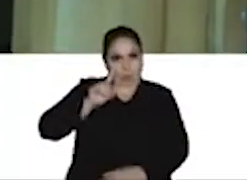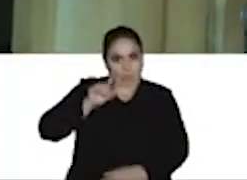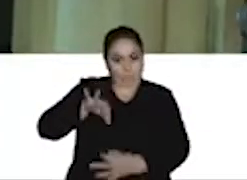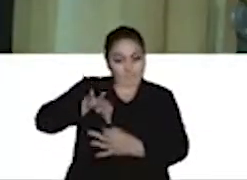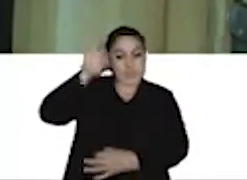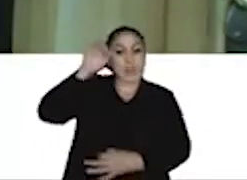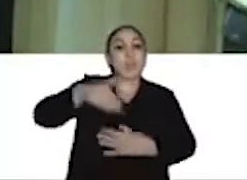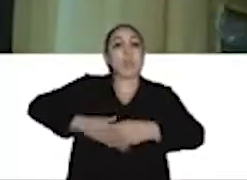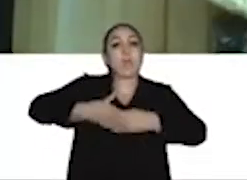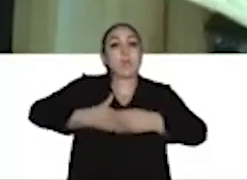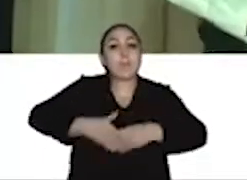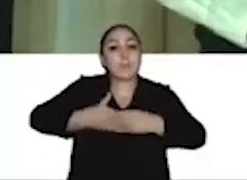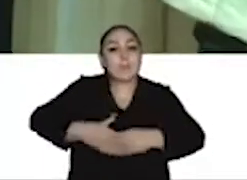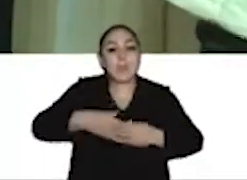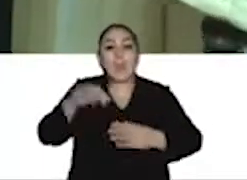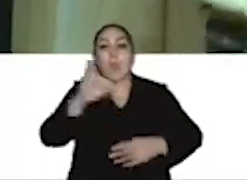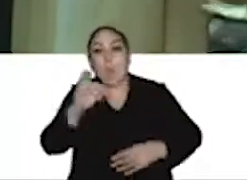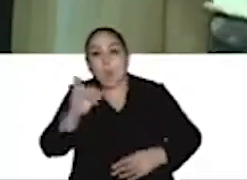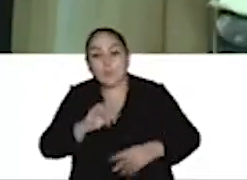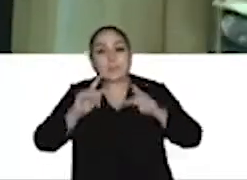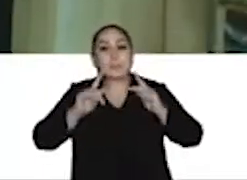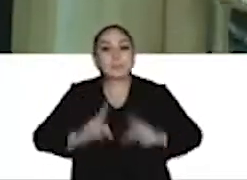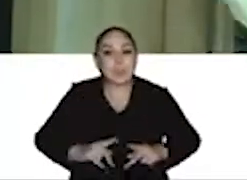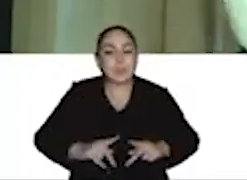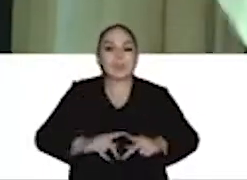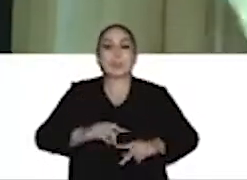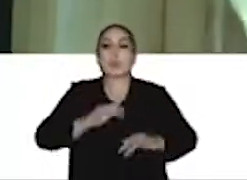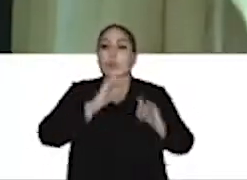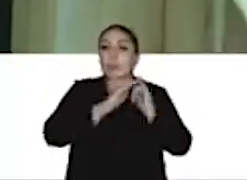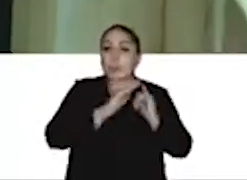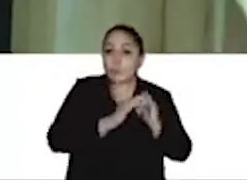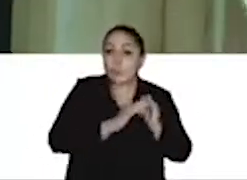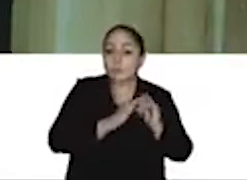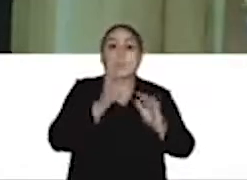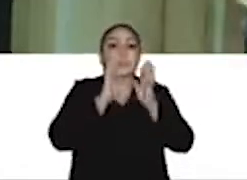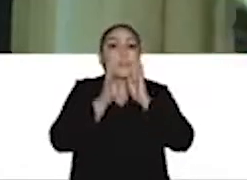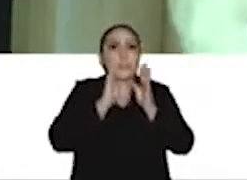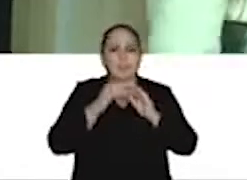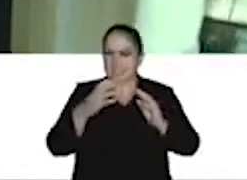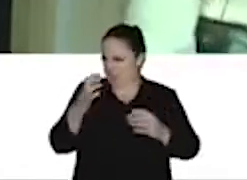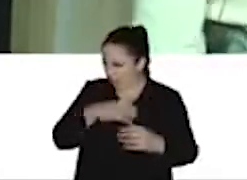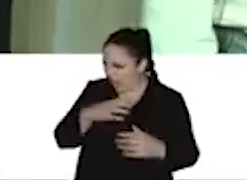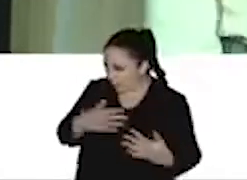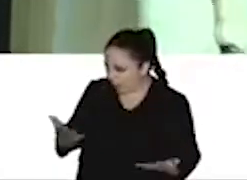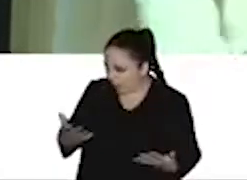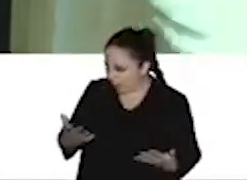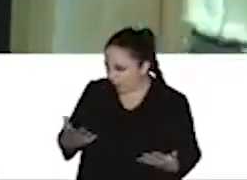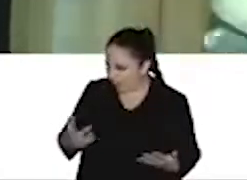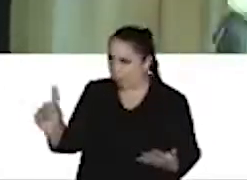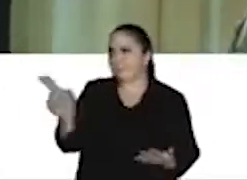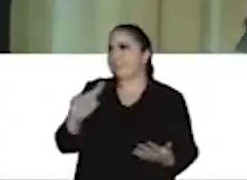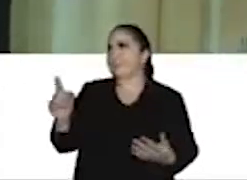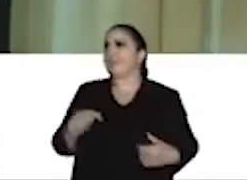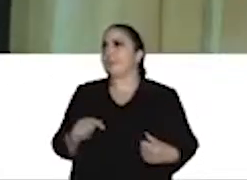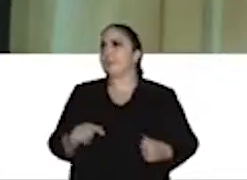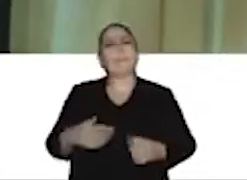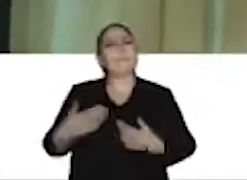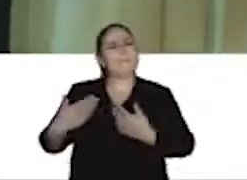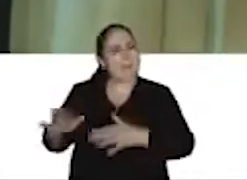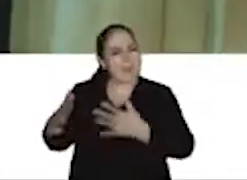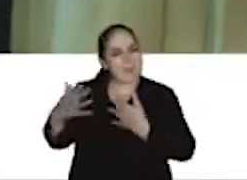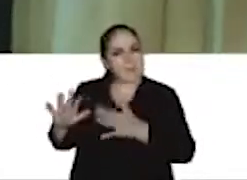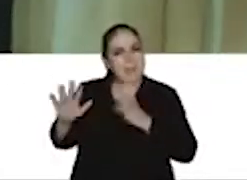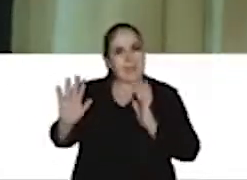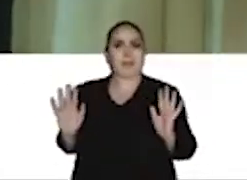YouTube, no Facebook. Oi. Isso é jeito de dar cumprimento das pessoas? Isso não é jeito... Ah, sim, vai dar... Para com isso,